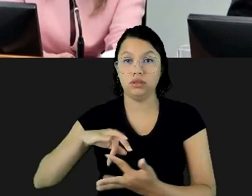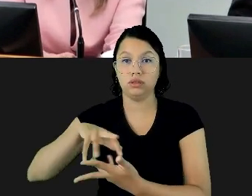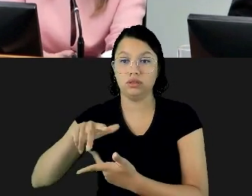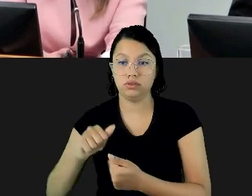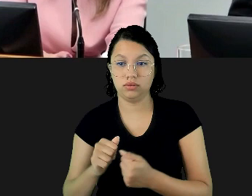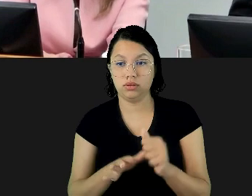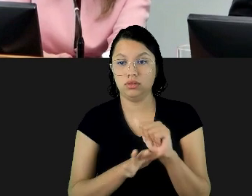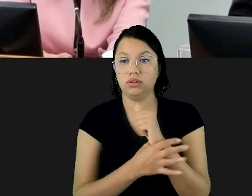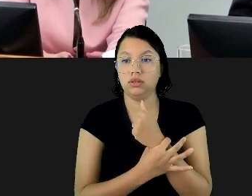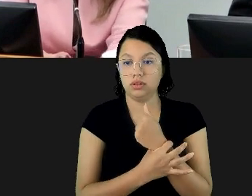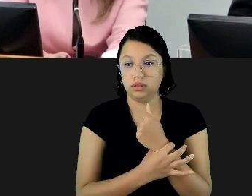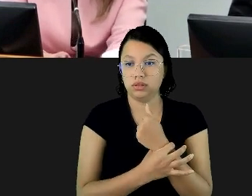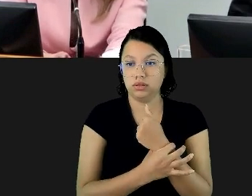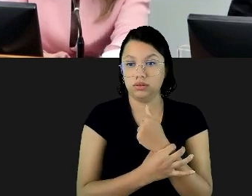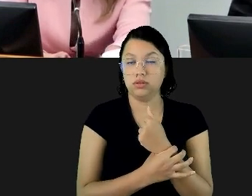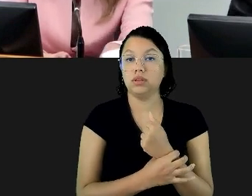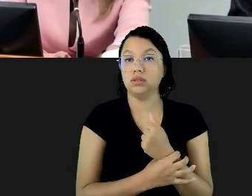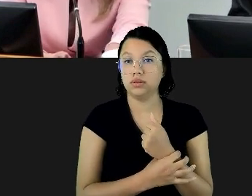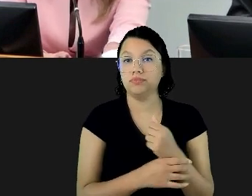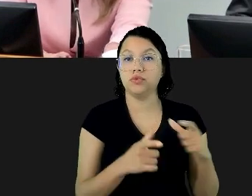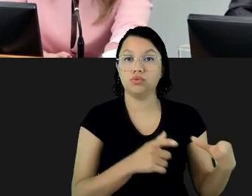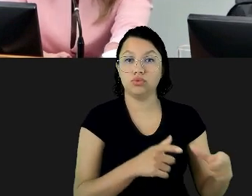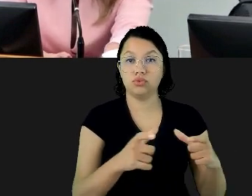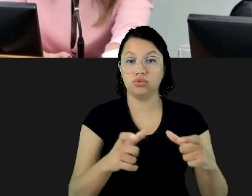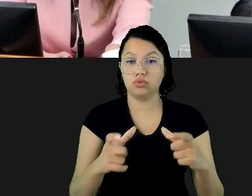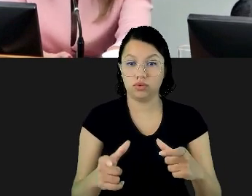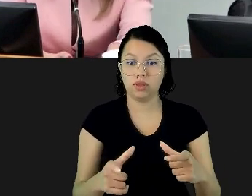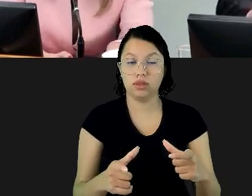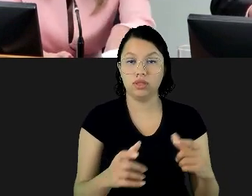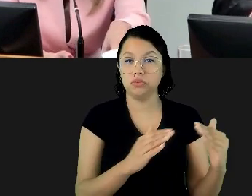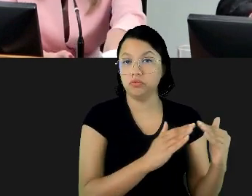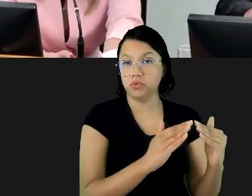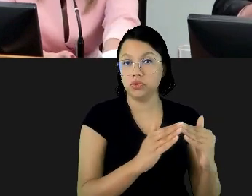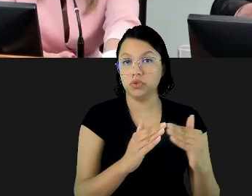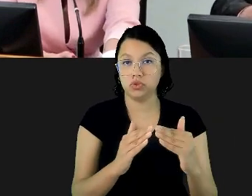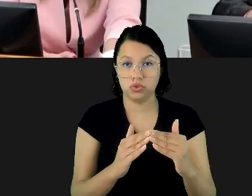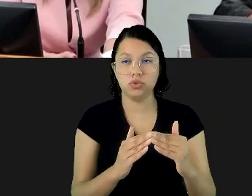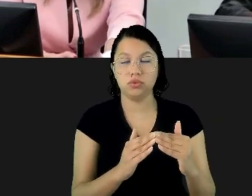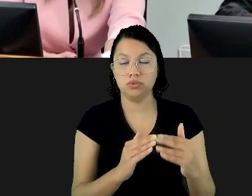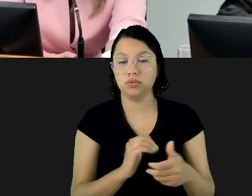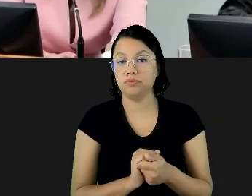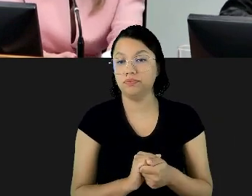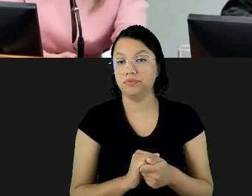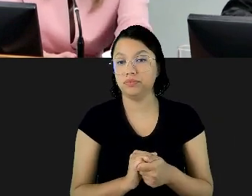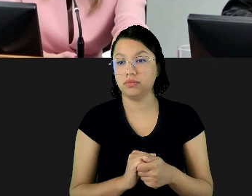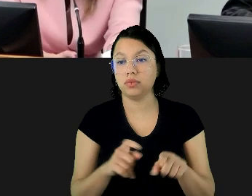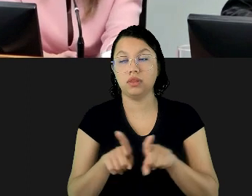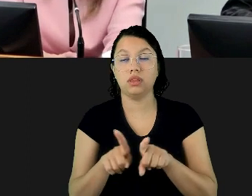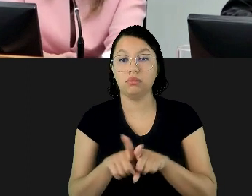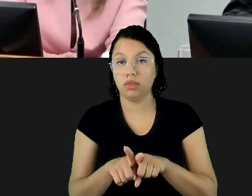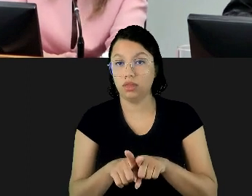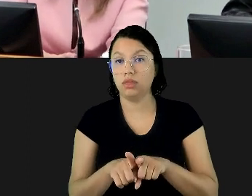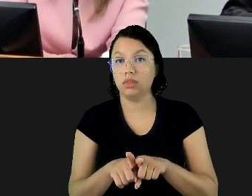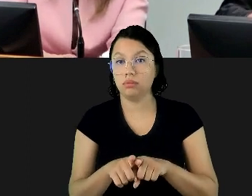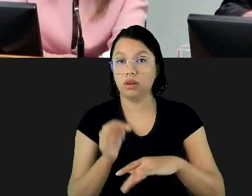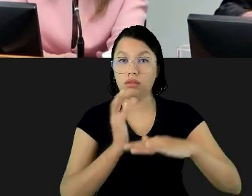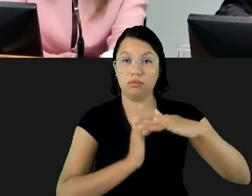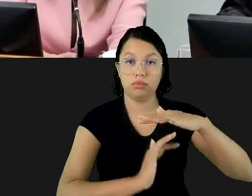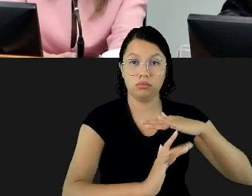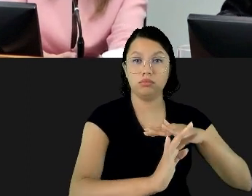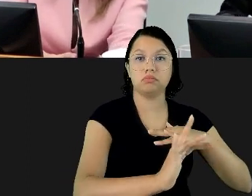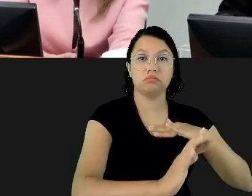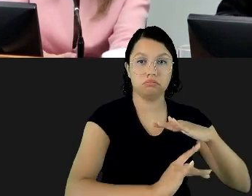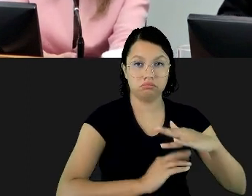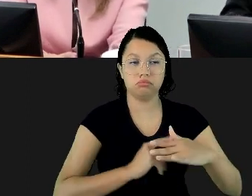outro ponto muito caro, tanto para uma migração segura, quanto para controlar o crime, controlar o tráfico ilícito